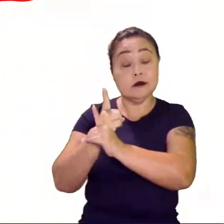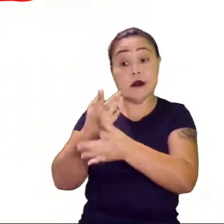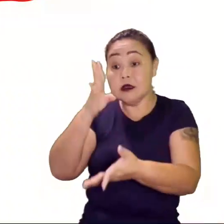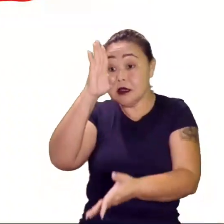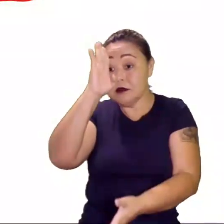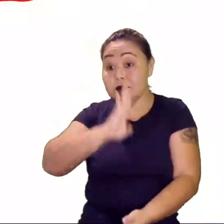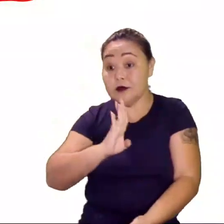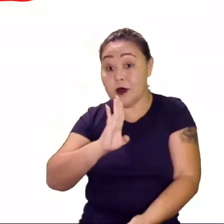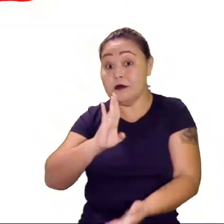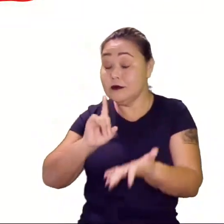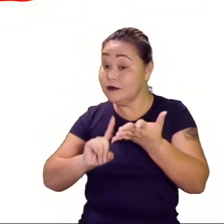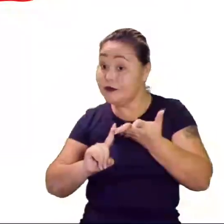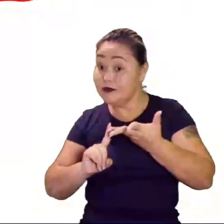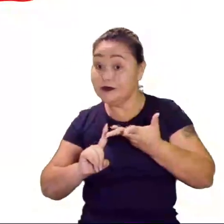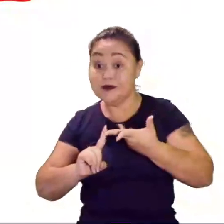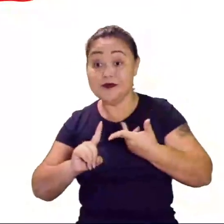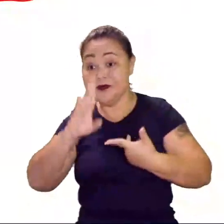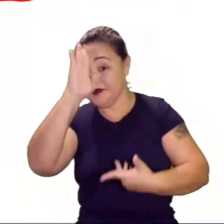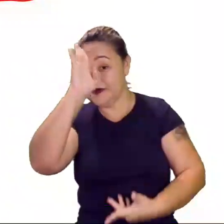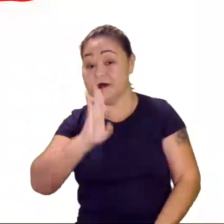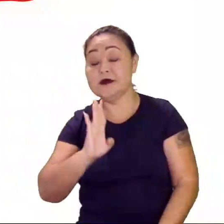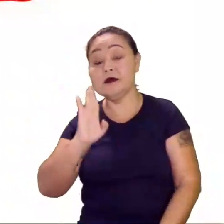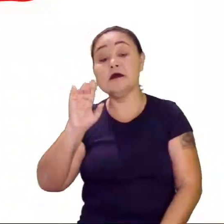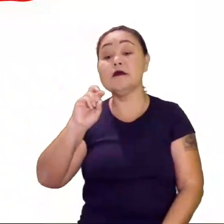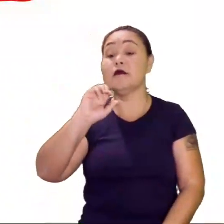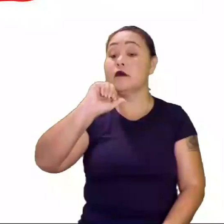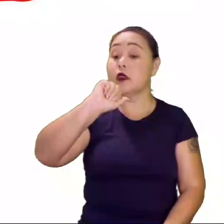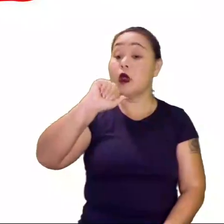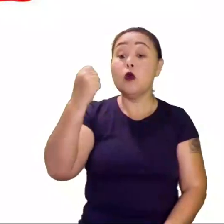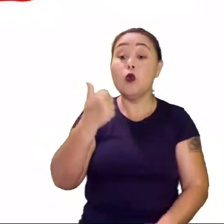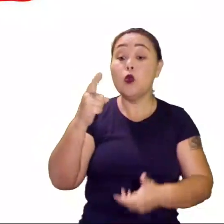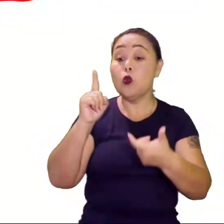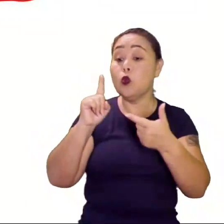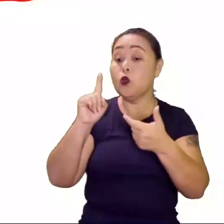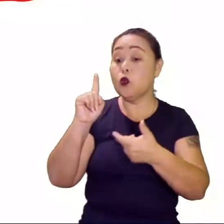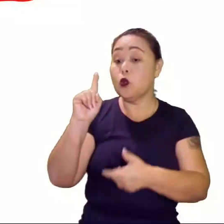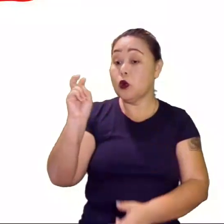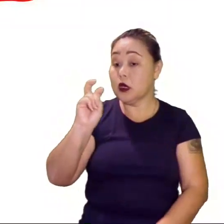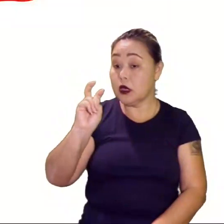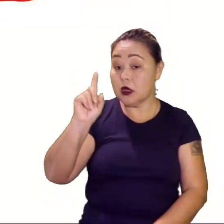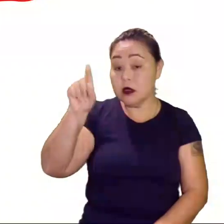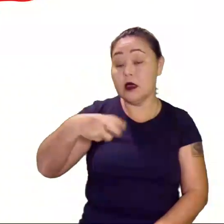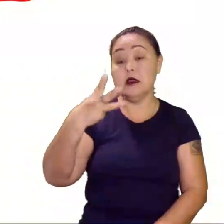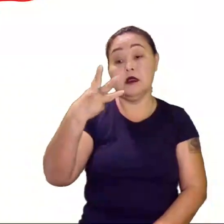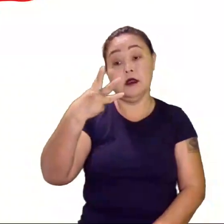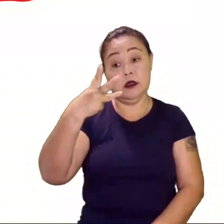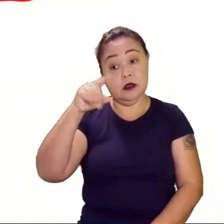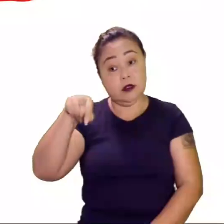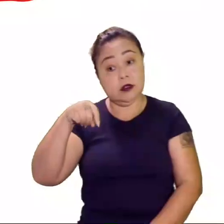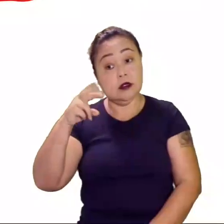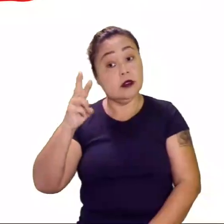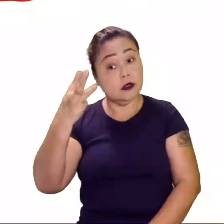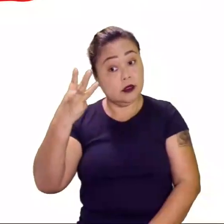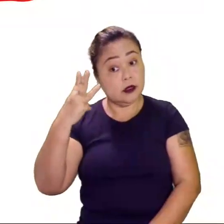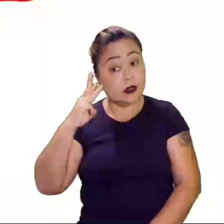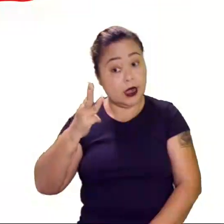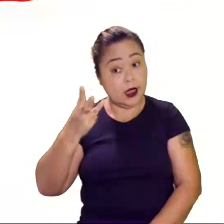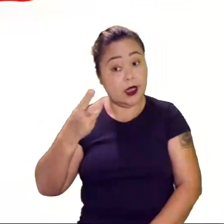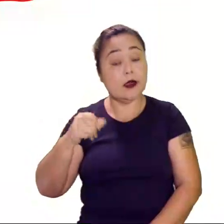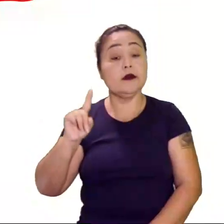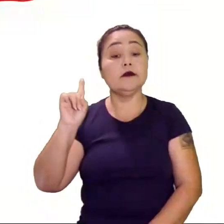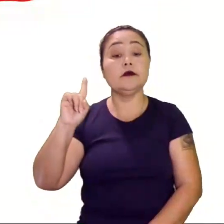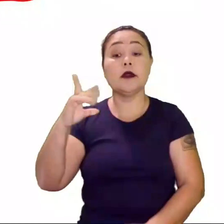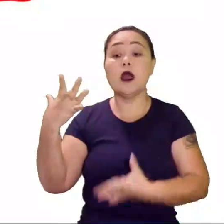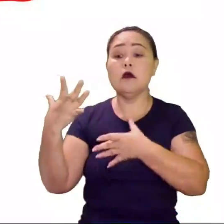graça, né? A partir de tal hora. Fica de graça. Isso. E quem é o meu quinto termo? R$3. R$3. Reduziu mais um pouquinho. E agora eu